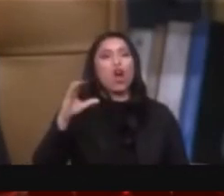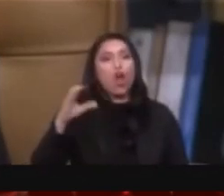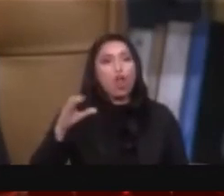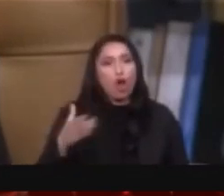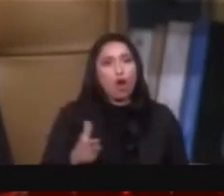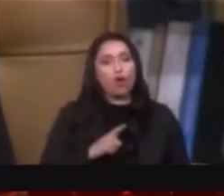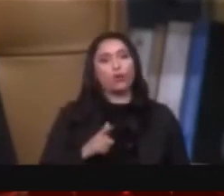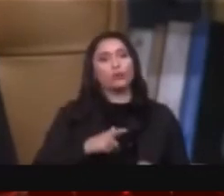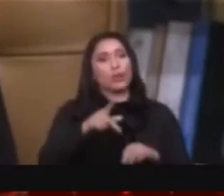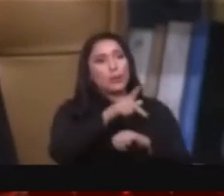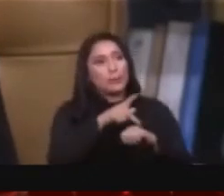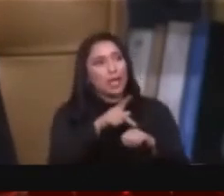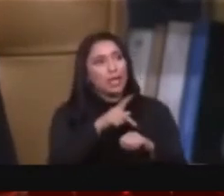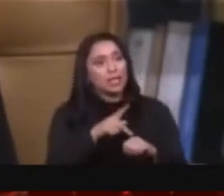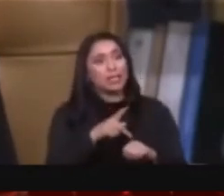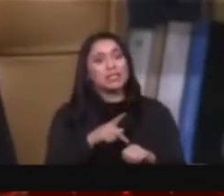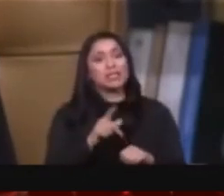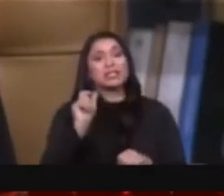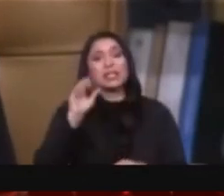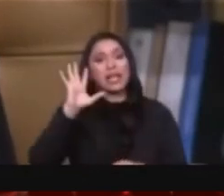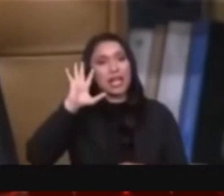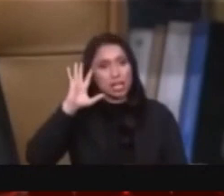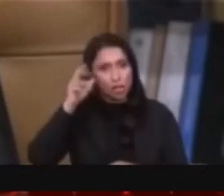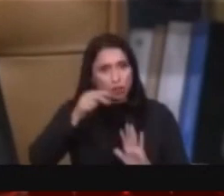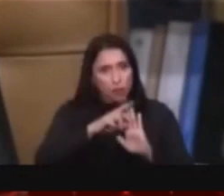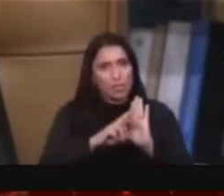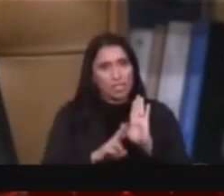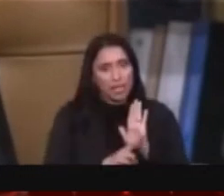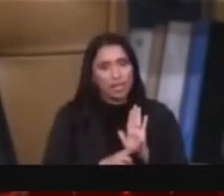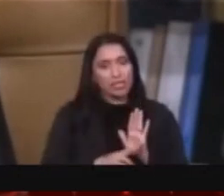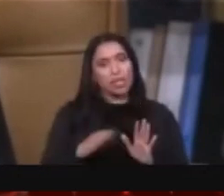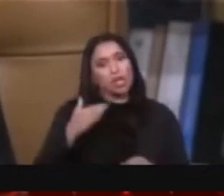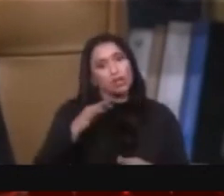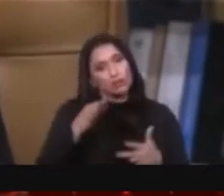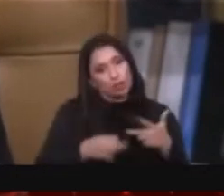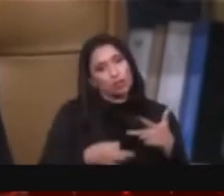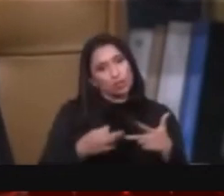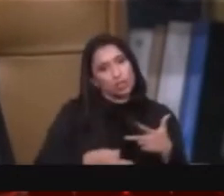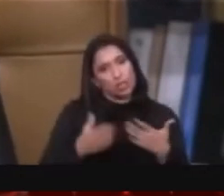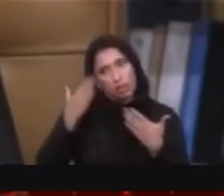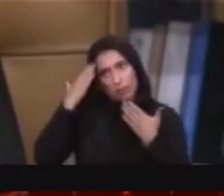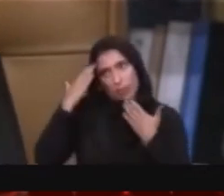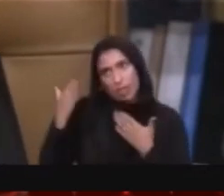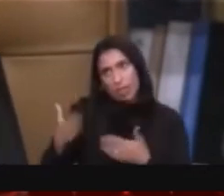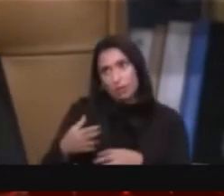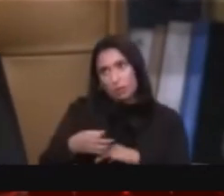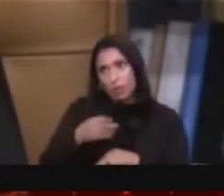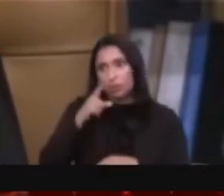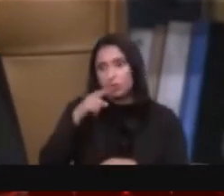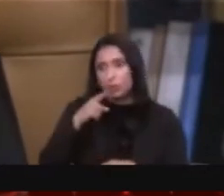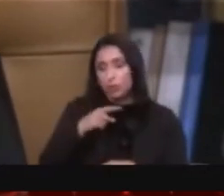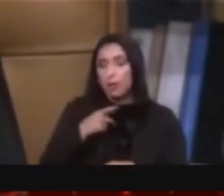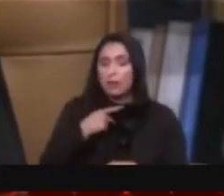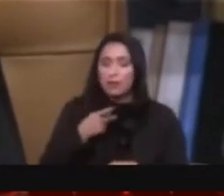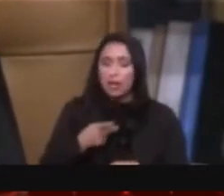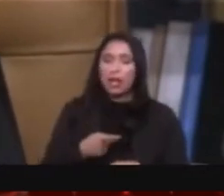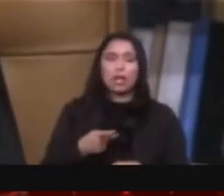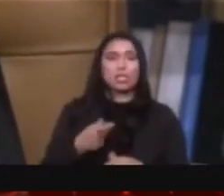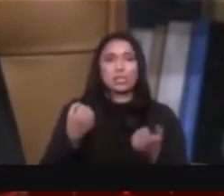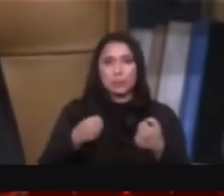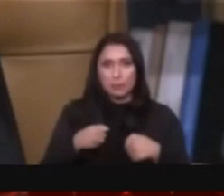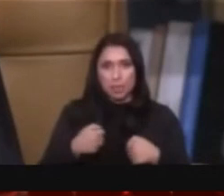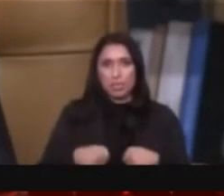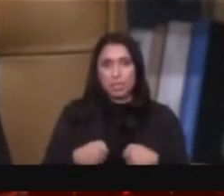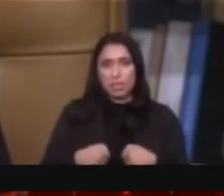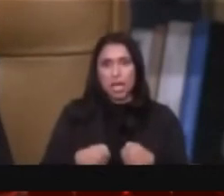fixou esse critério. Muito obrigado, ministro Gilmar. Então, é só para dizer que eu me disponho a elevar